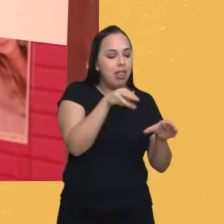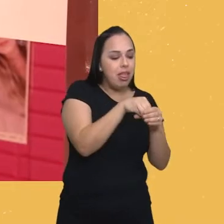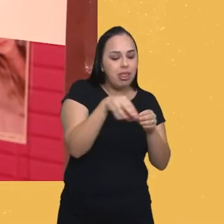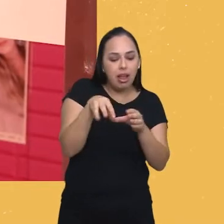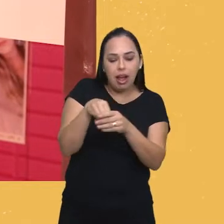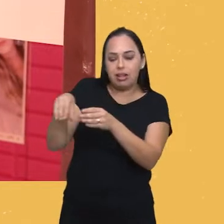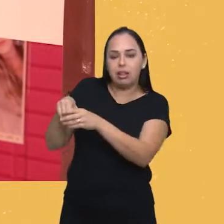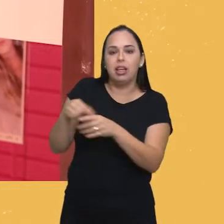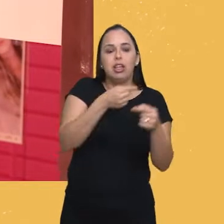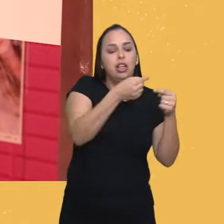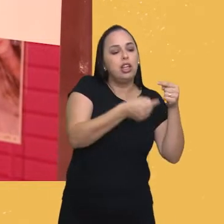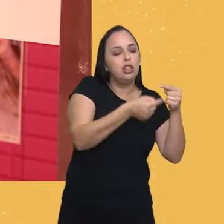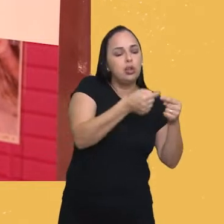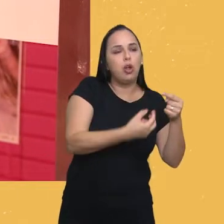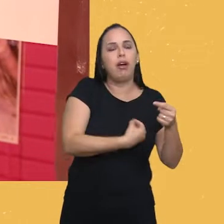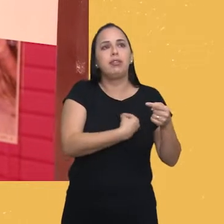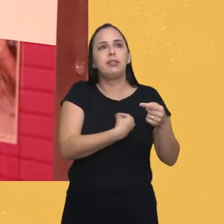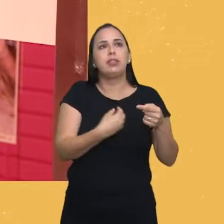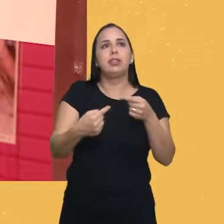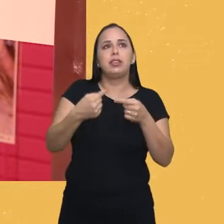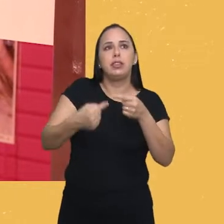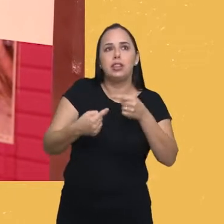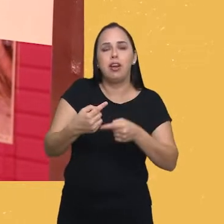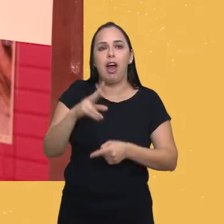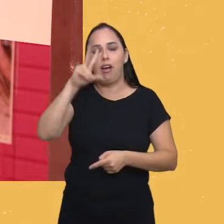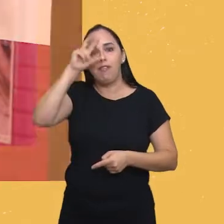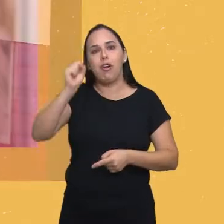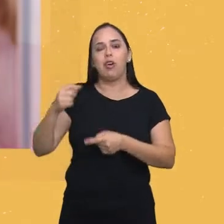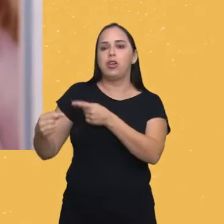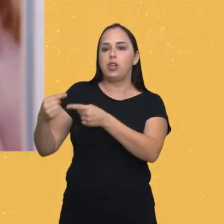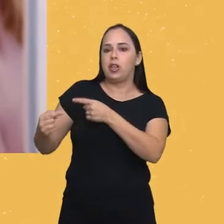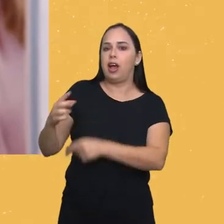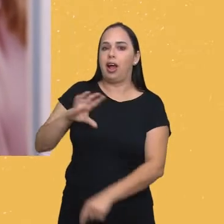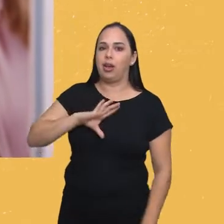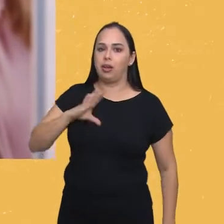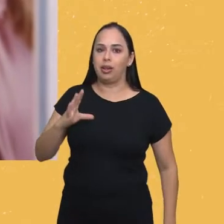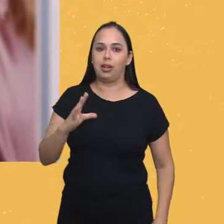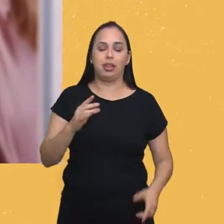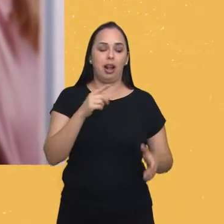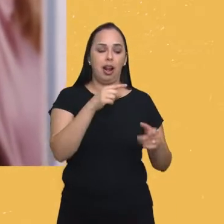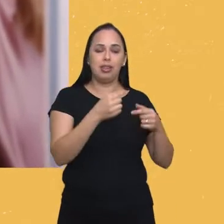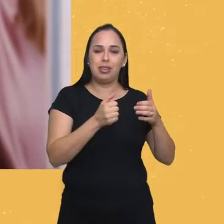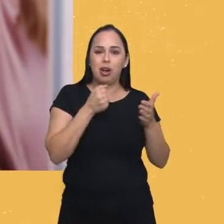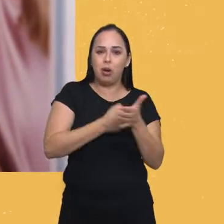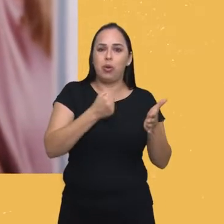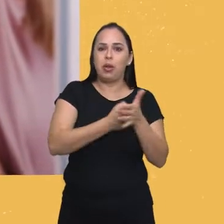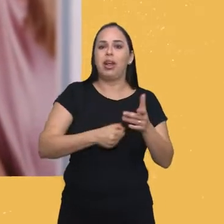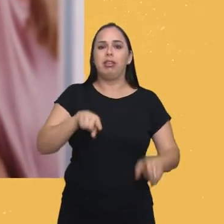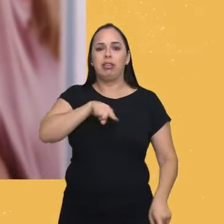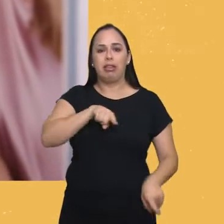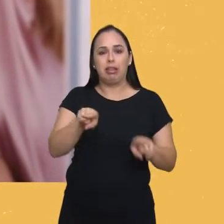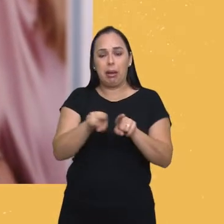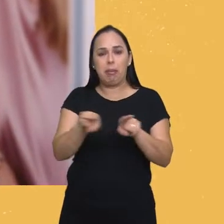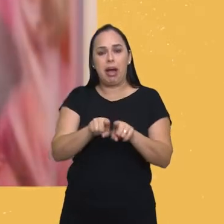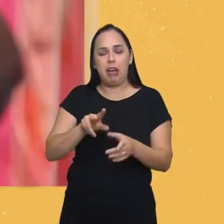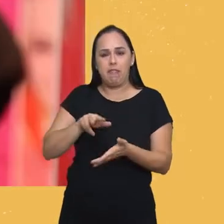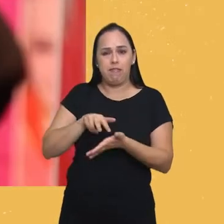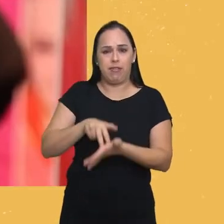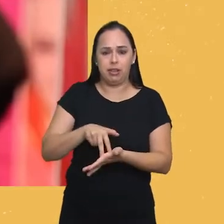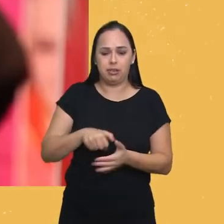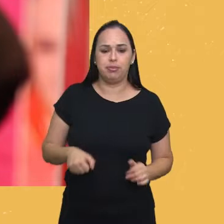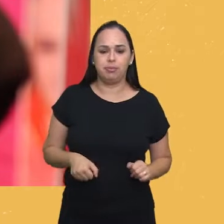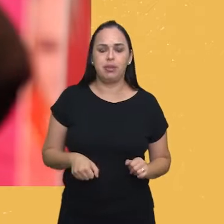nós discutimos temas sobre a vida, sobre a força, sobre a coragem, sobre lutar, permanecer viva. Porque a